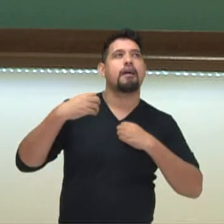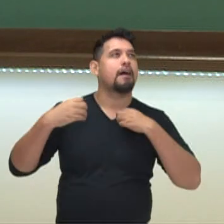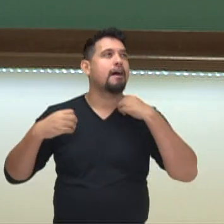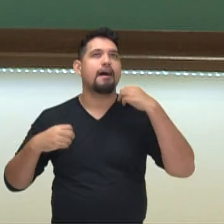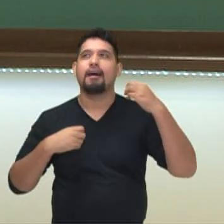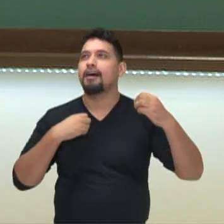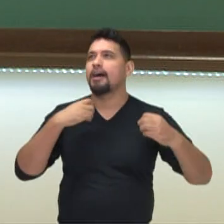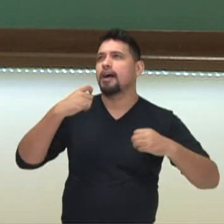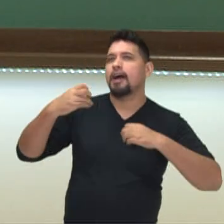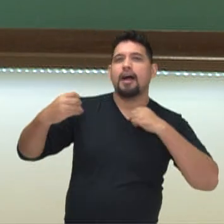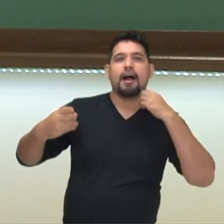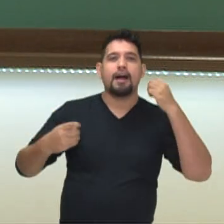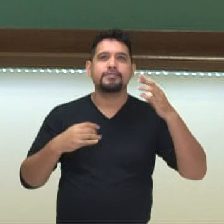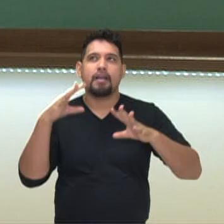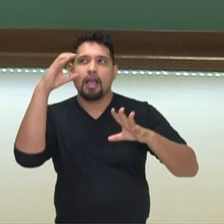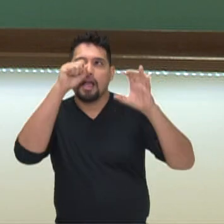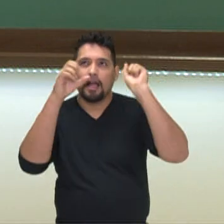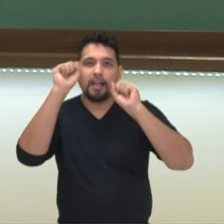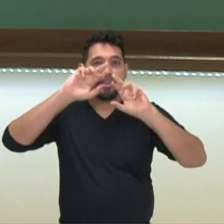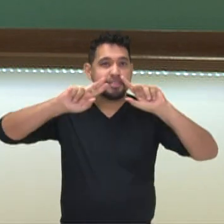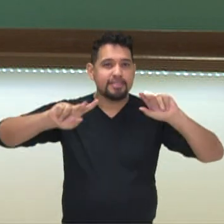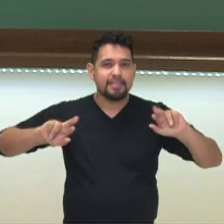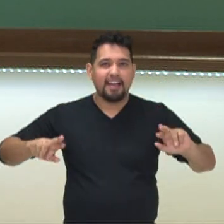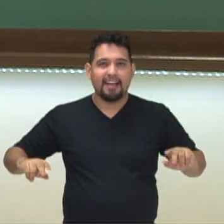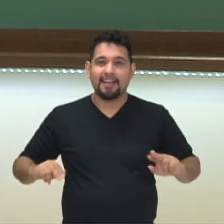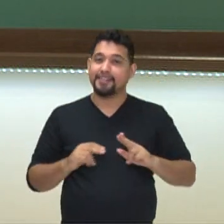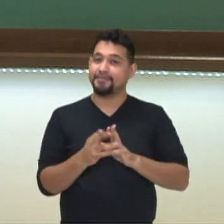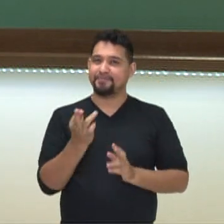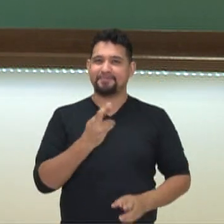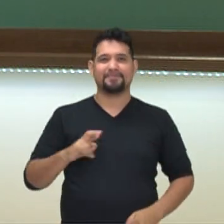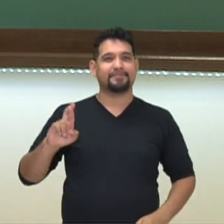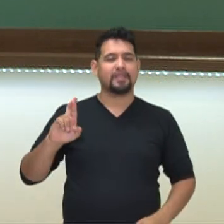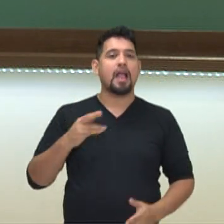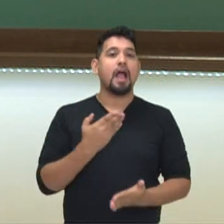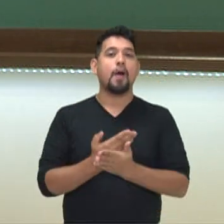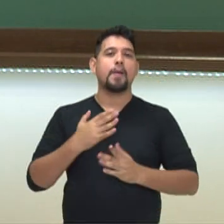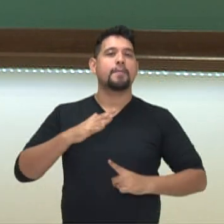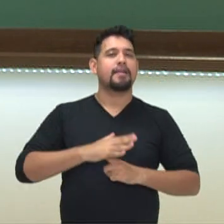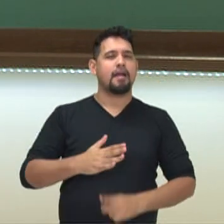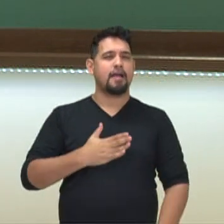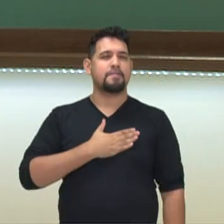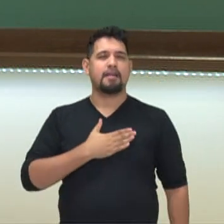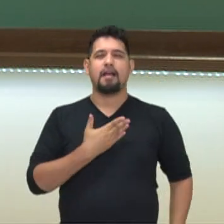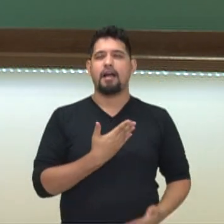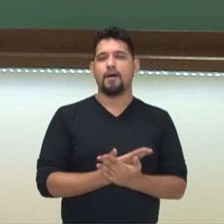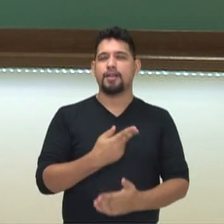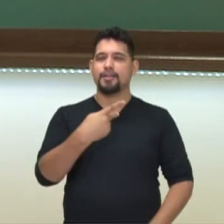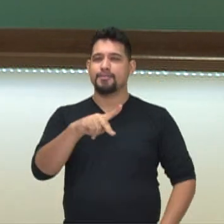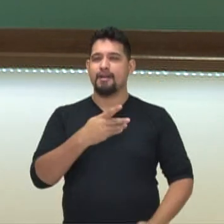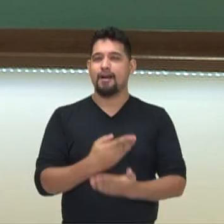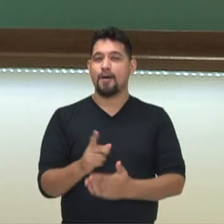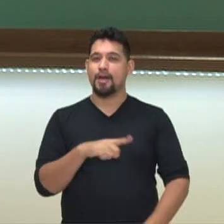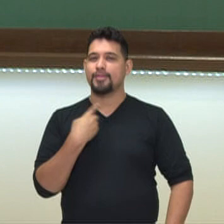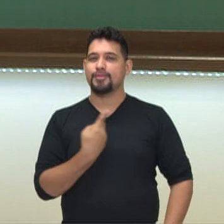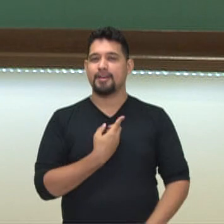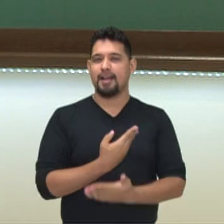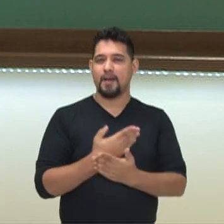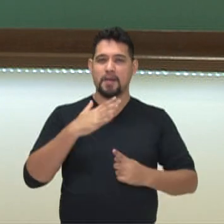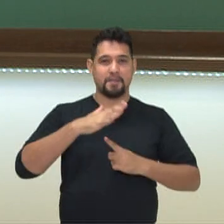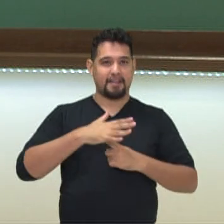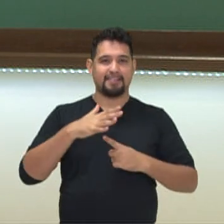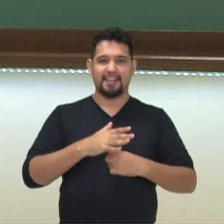da pluralidade religiosa. Aula Paraná, a minha aula, a sua aula, a nossa aula